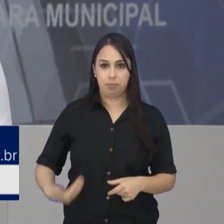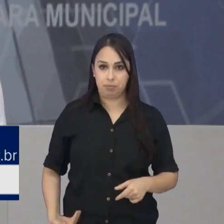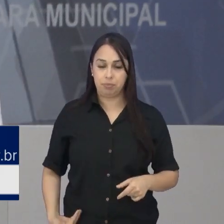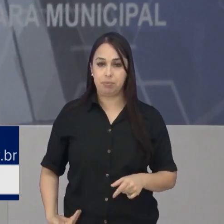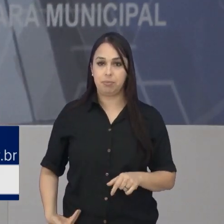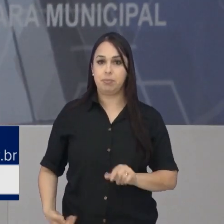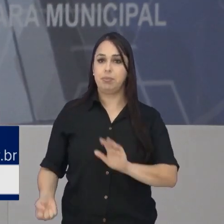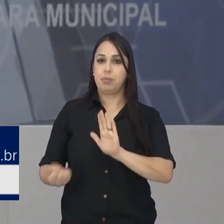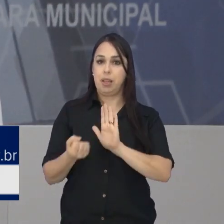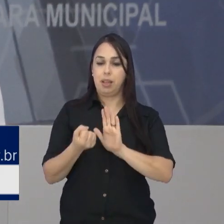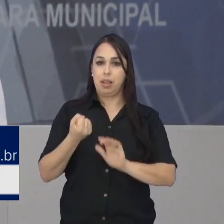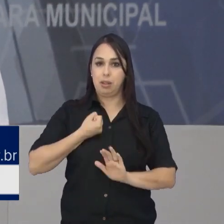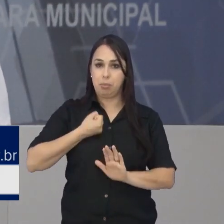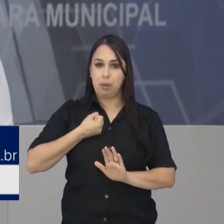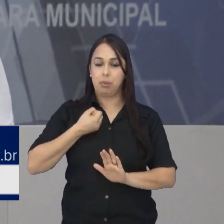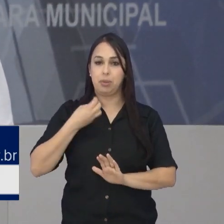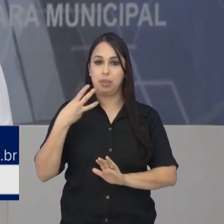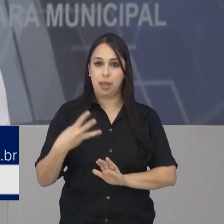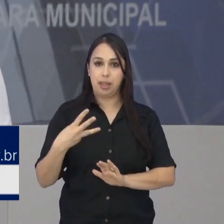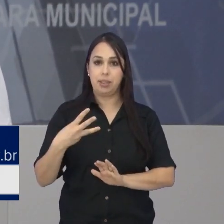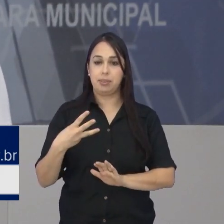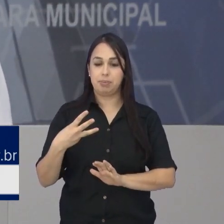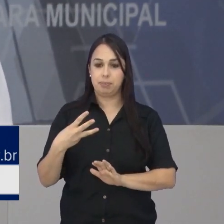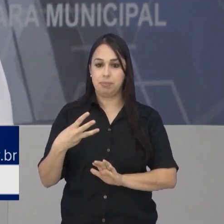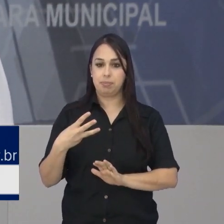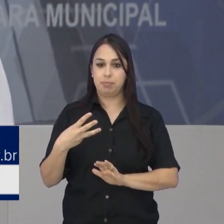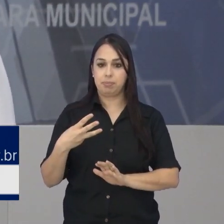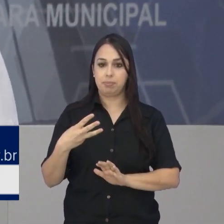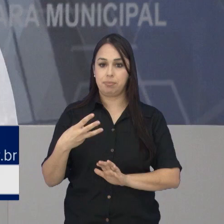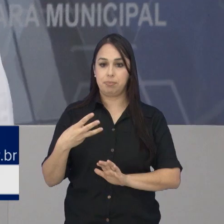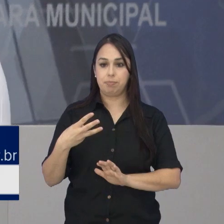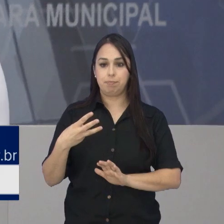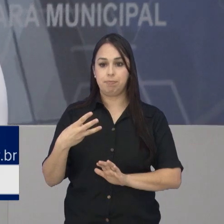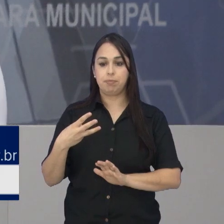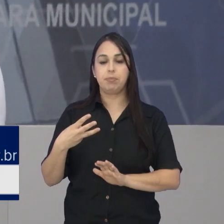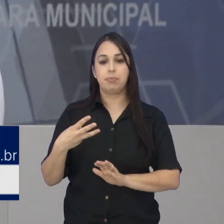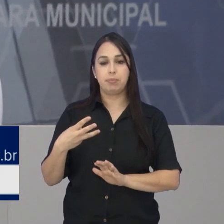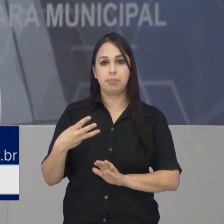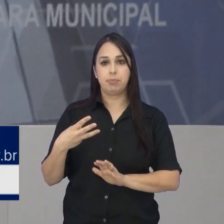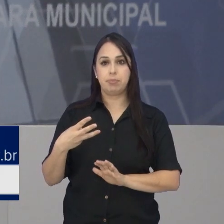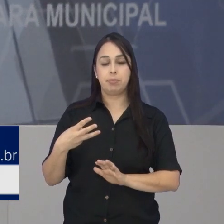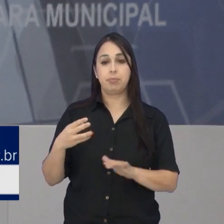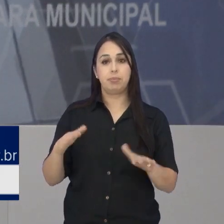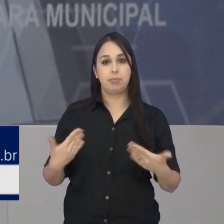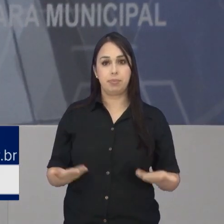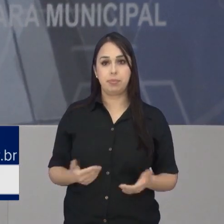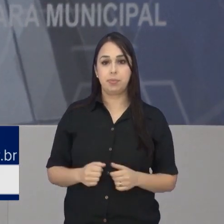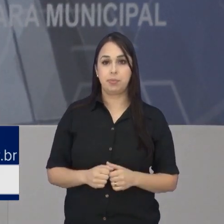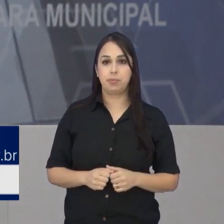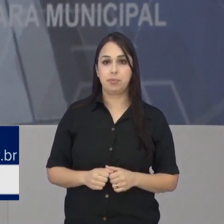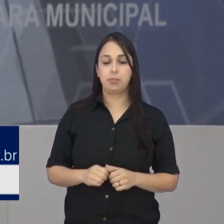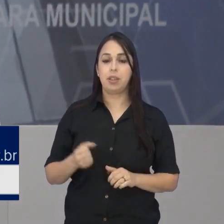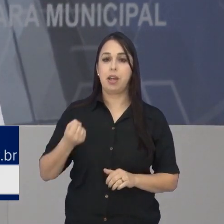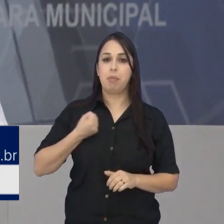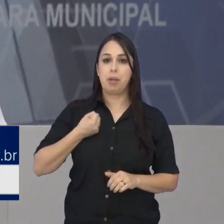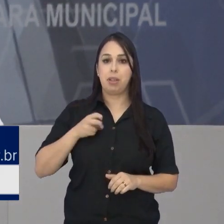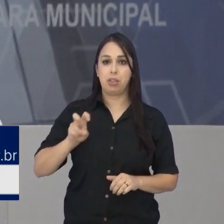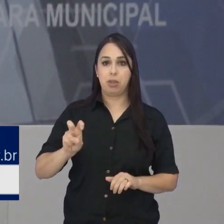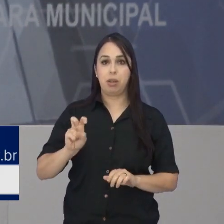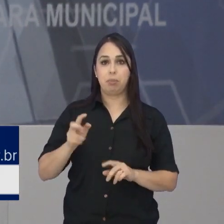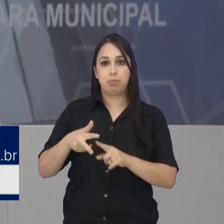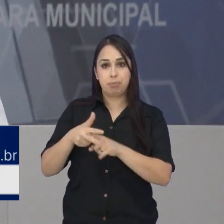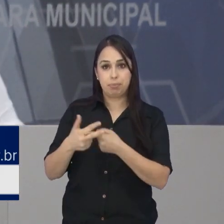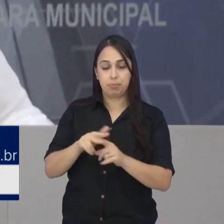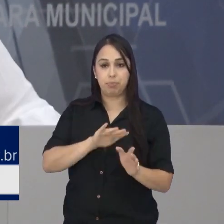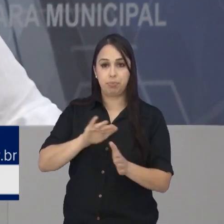emenda 3 apta à apreciação do plenário, mas infelizmente não foi. Enfim, e a emenda 5 era para corrigir.